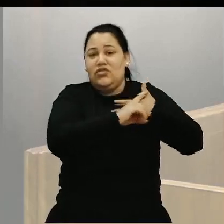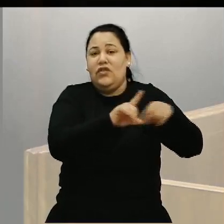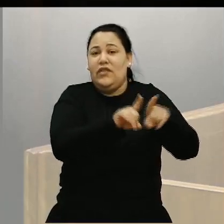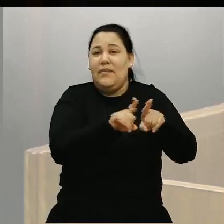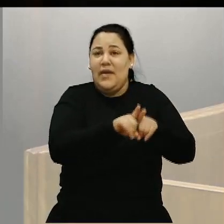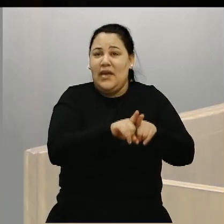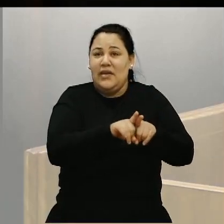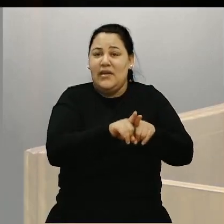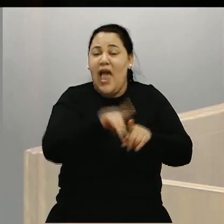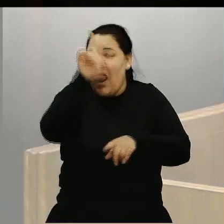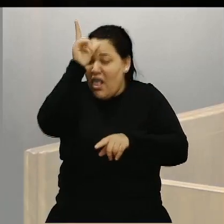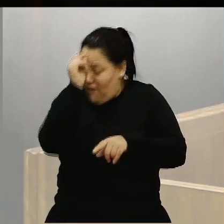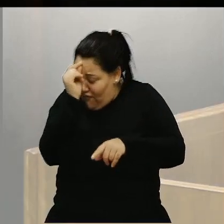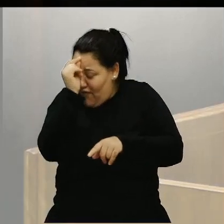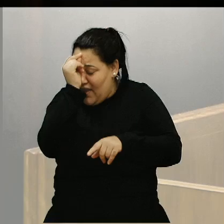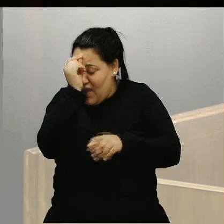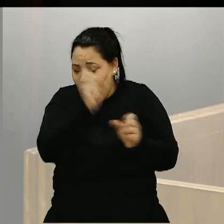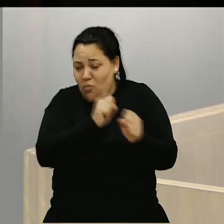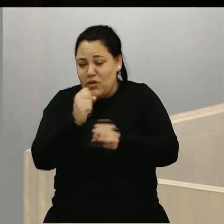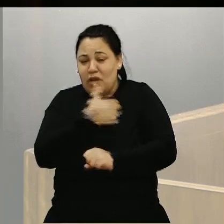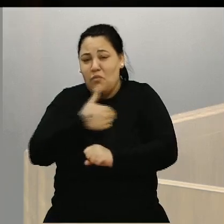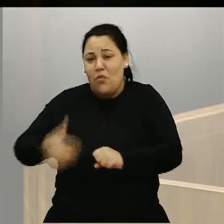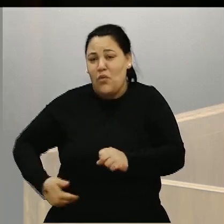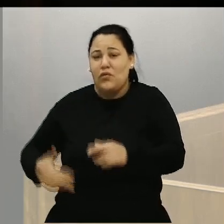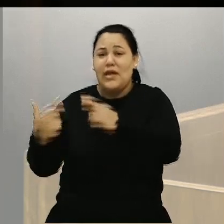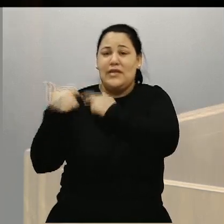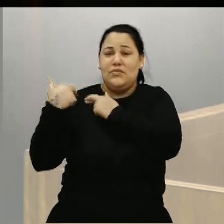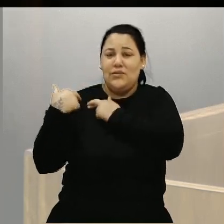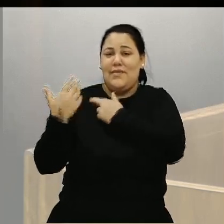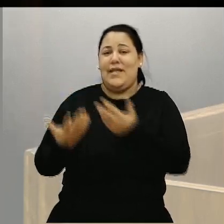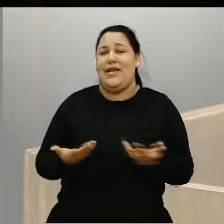poder público dessa responsabilidade.